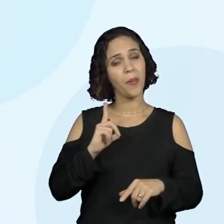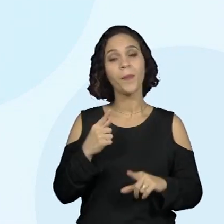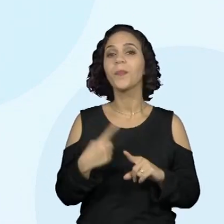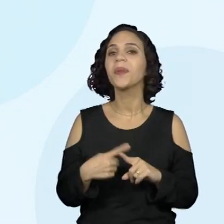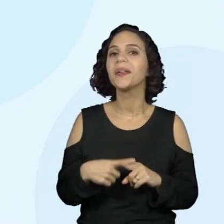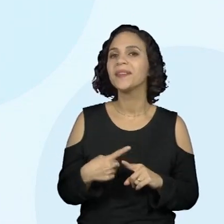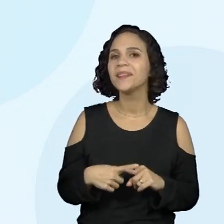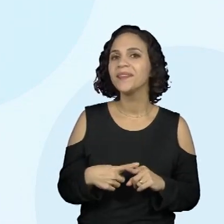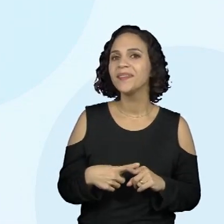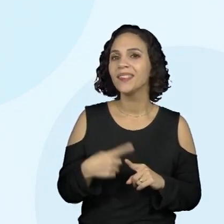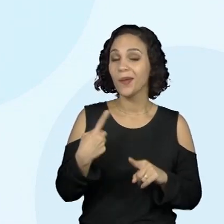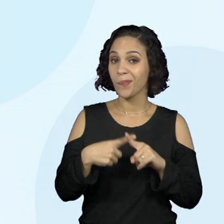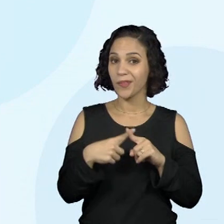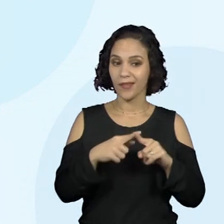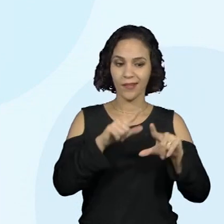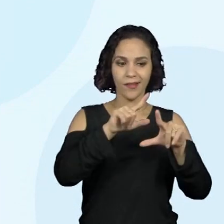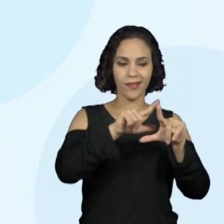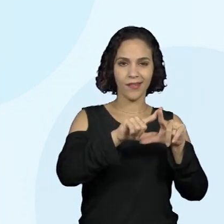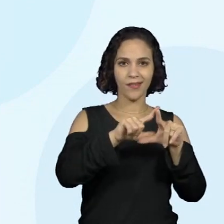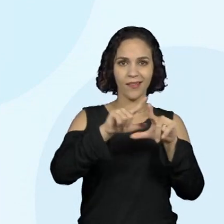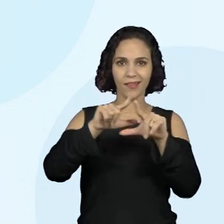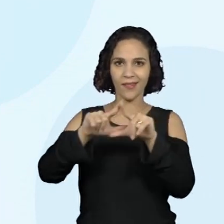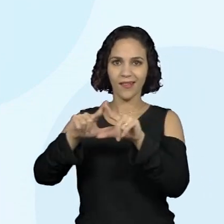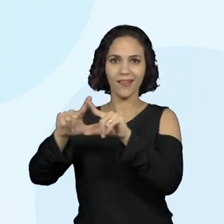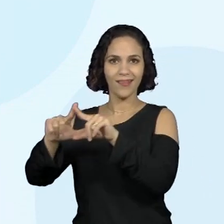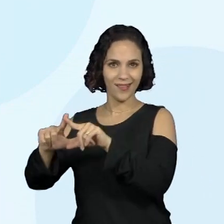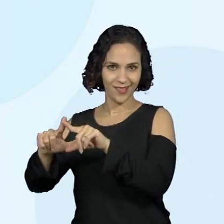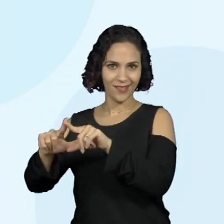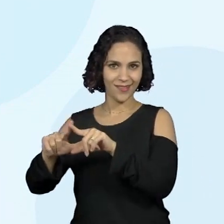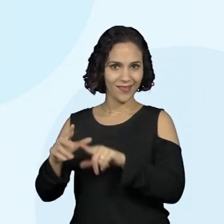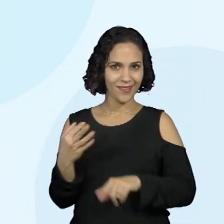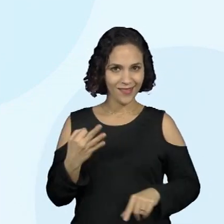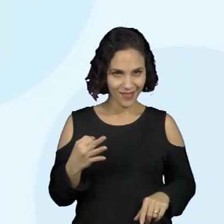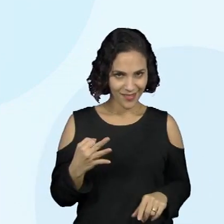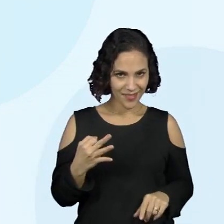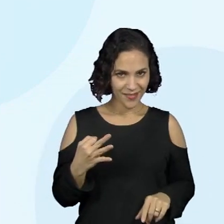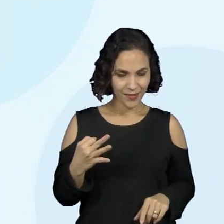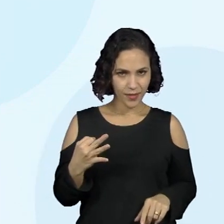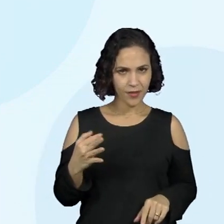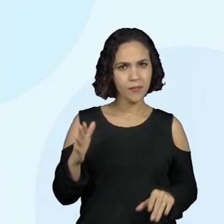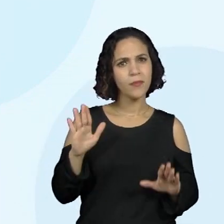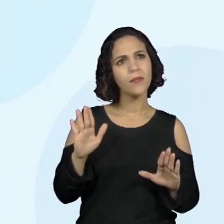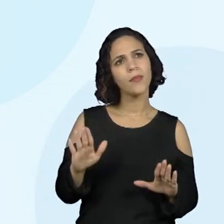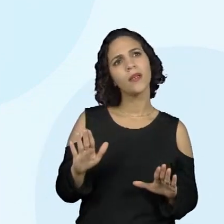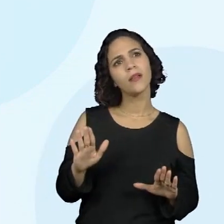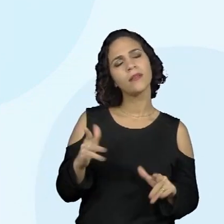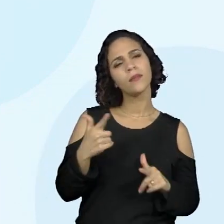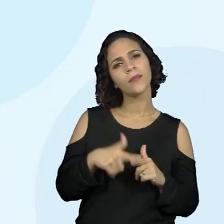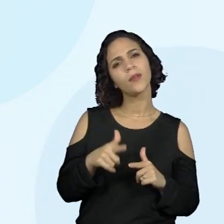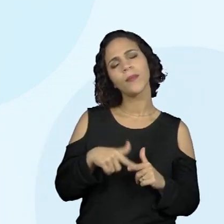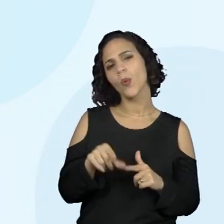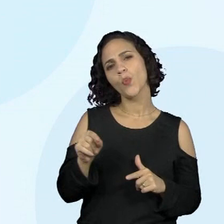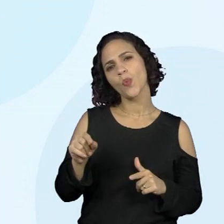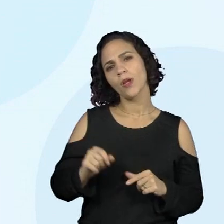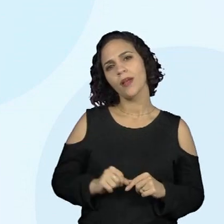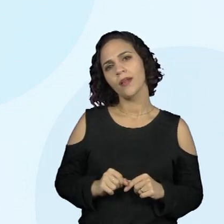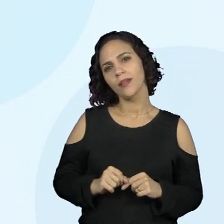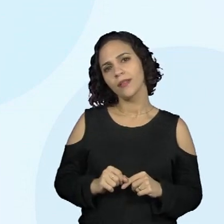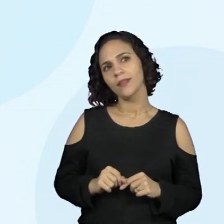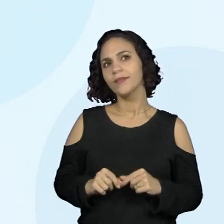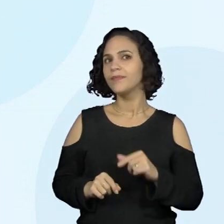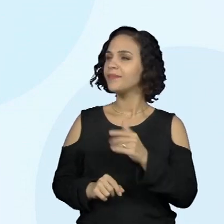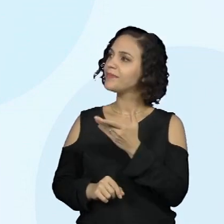faces triangulares, vou destacar aqui a face triangular. Mas qual é o meu problema com